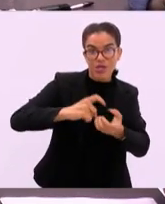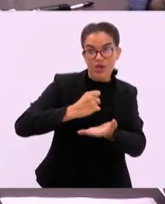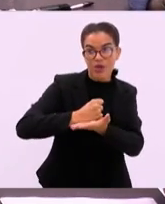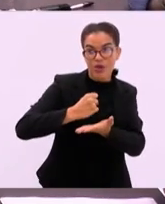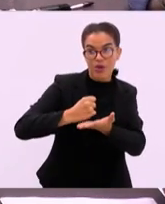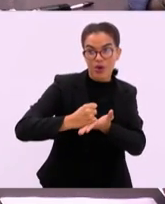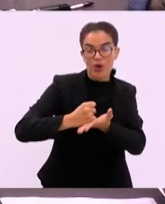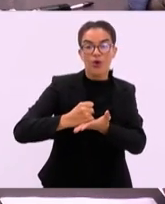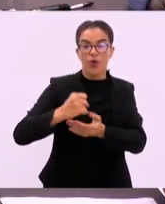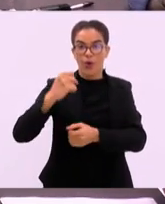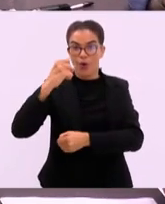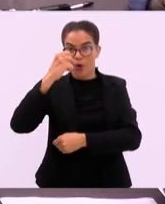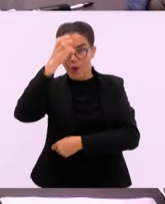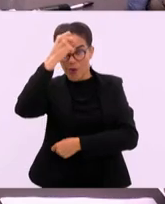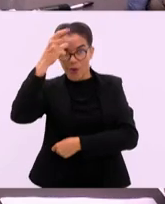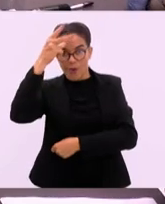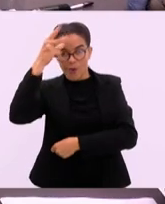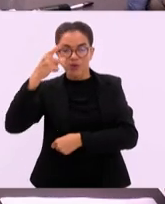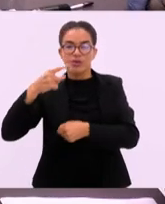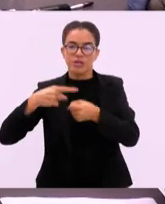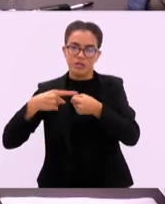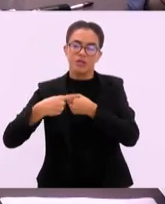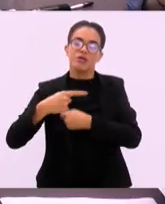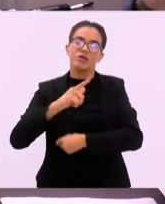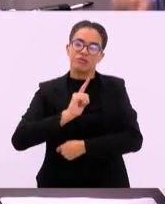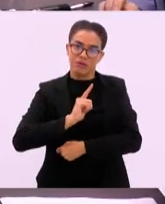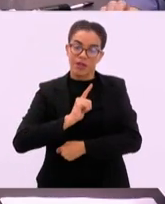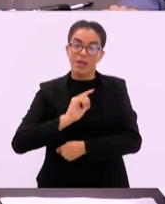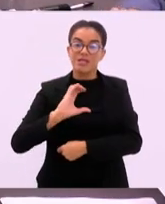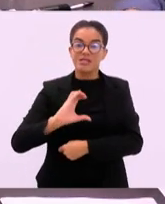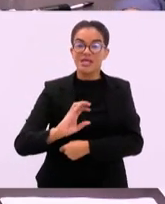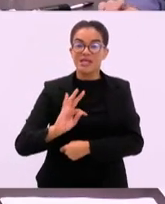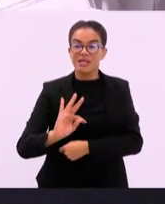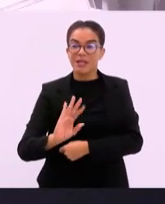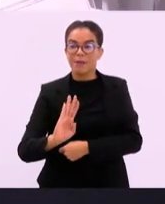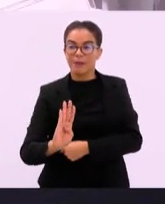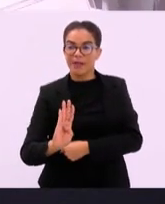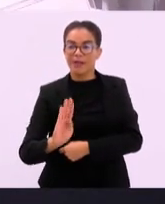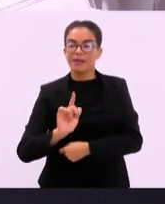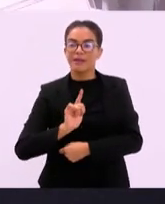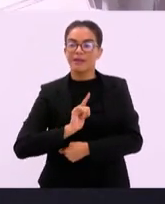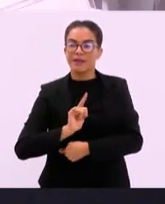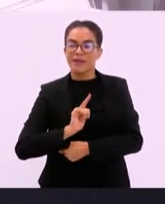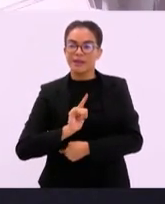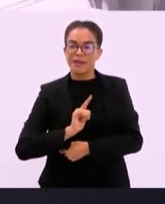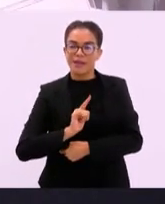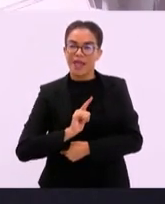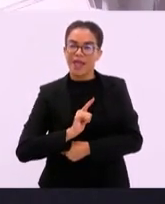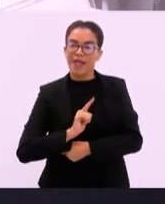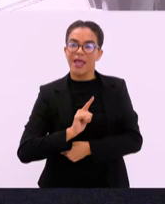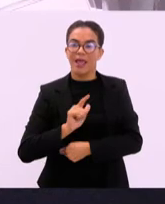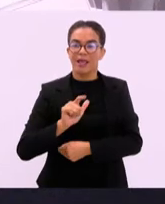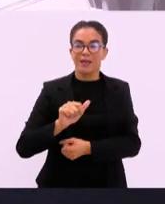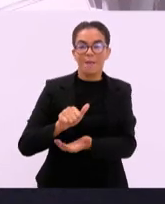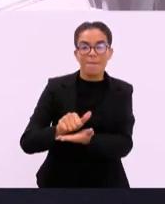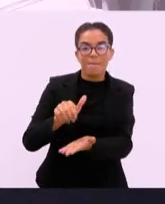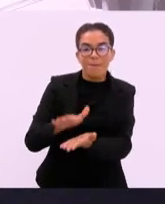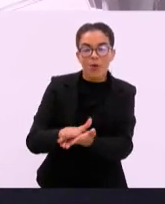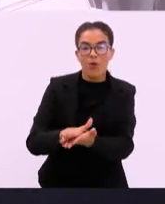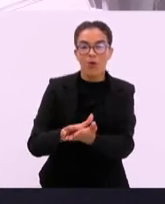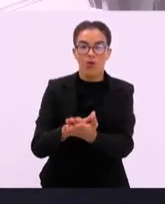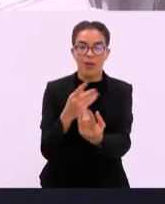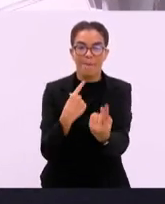esse convênio com os municípios ainda existe, porque o CTB dispõe daquelas infrações de trânsito que são de